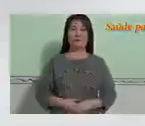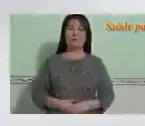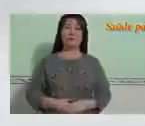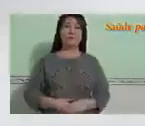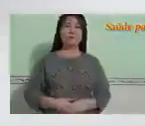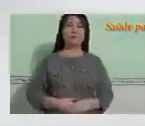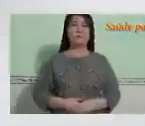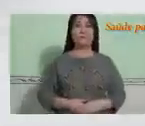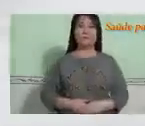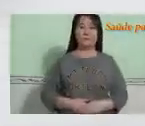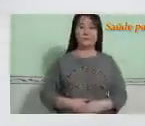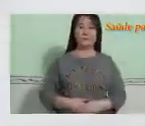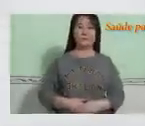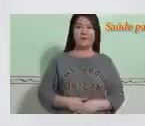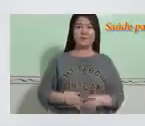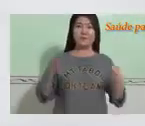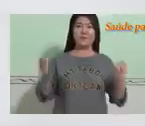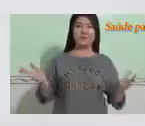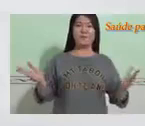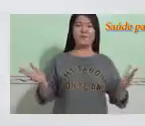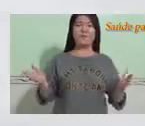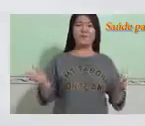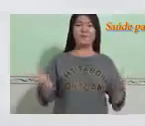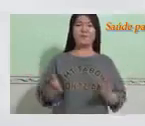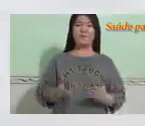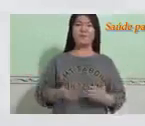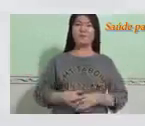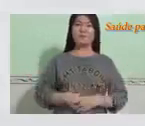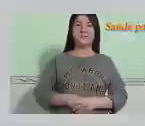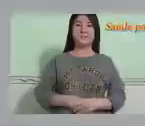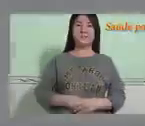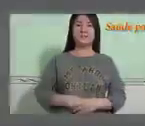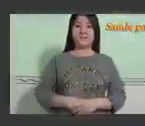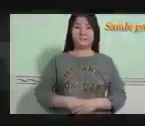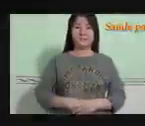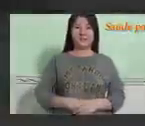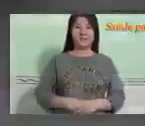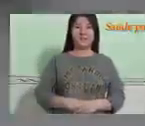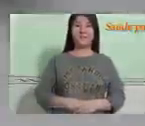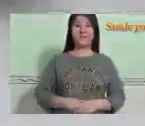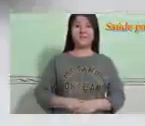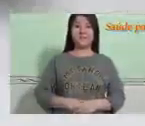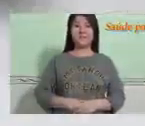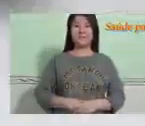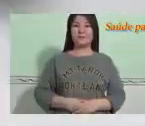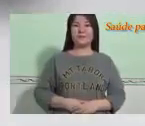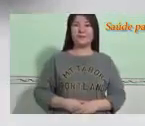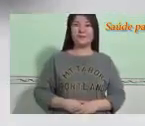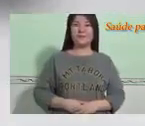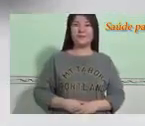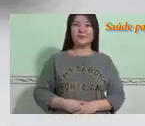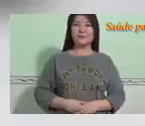Assim, este remédio é indicado para o tratamento do câncer de mama em estado inicial ou com metastases e câncer gástrico